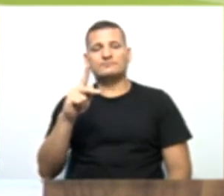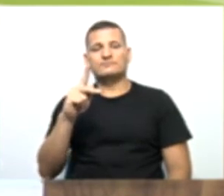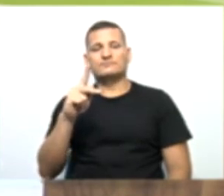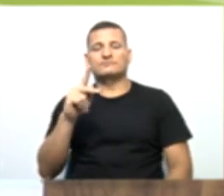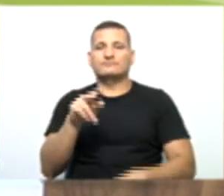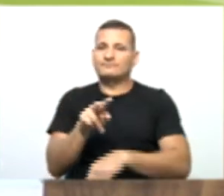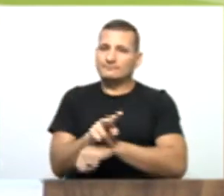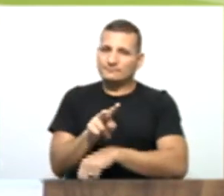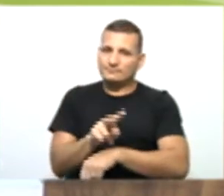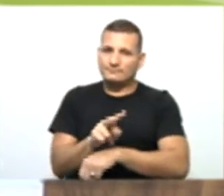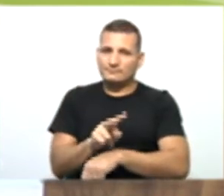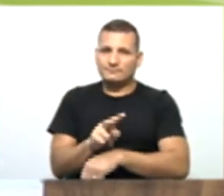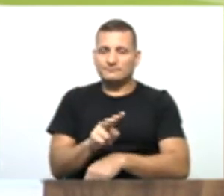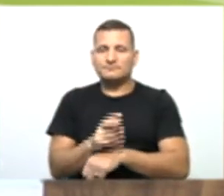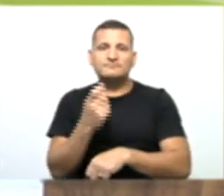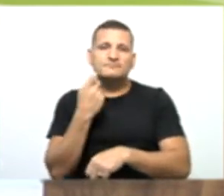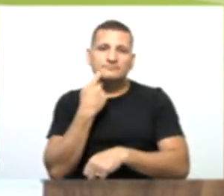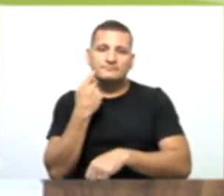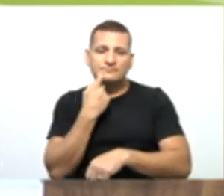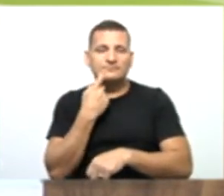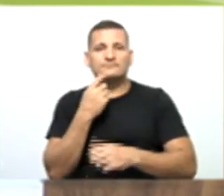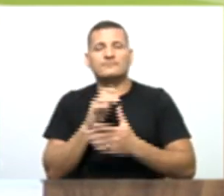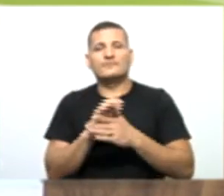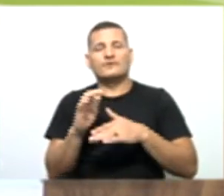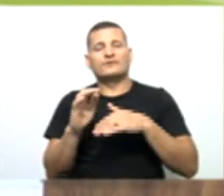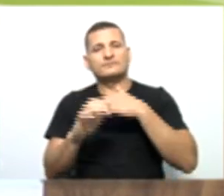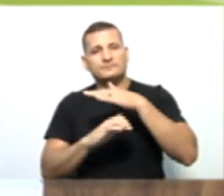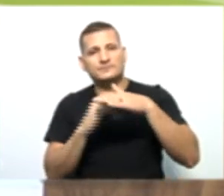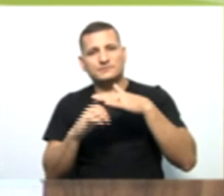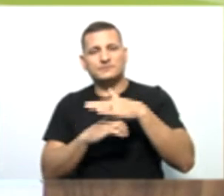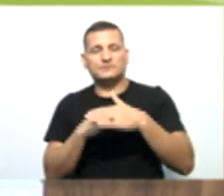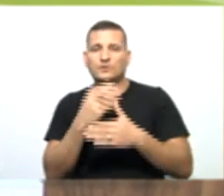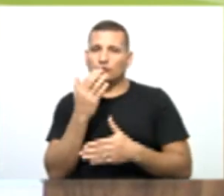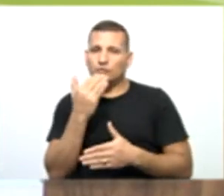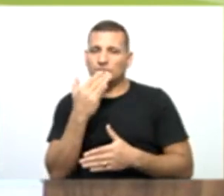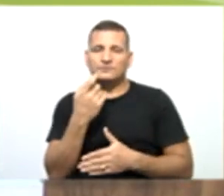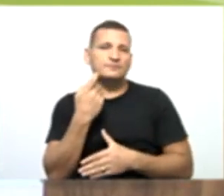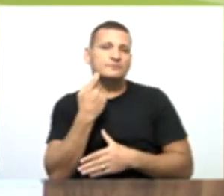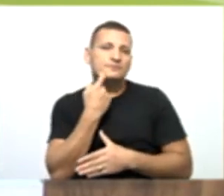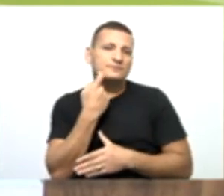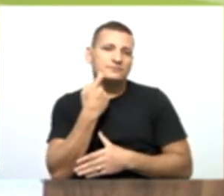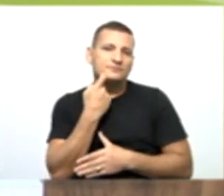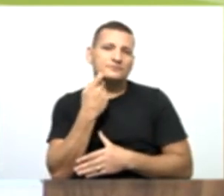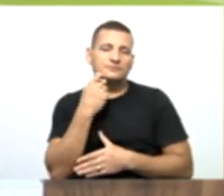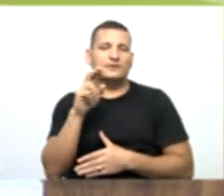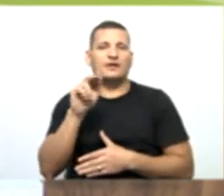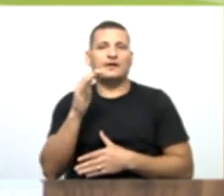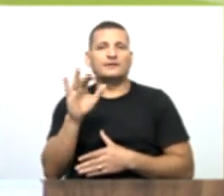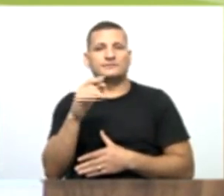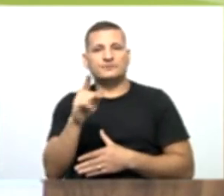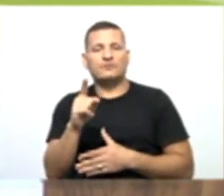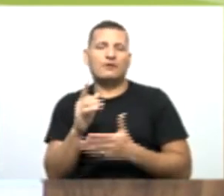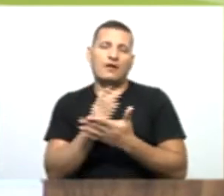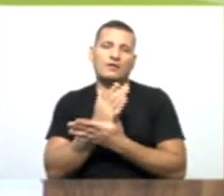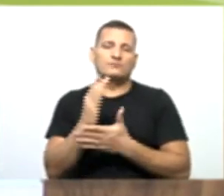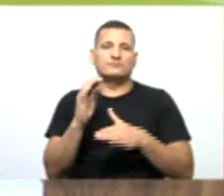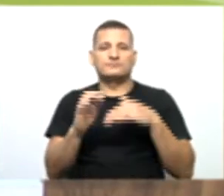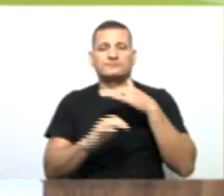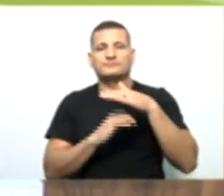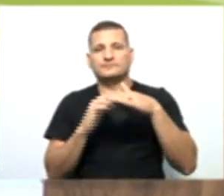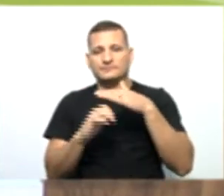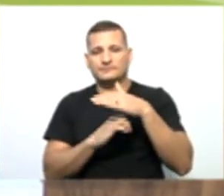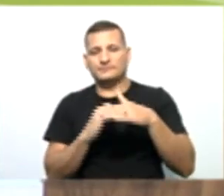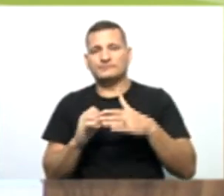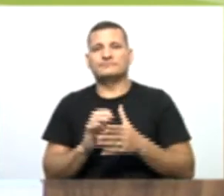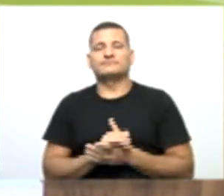produtores de peixes, empresas de ração de peixe e algumas outras empresas aqui que não ficou tão legível na imagem